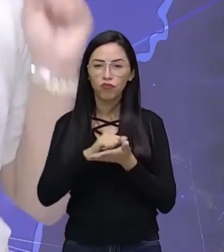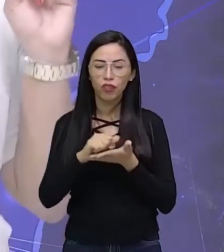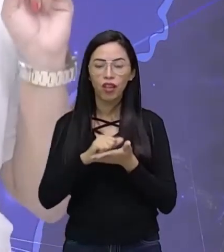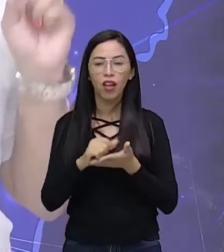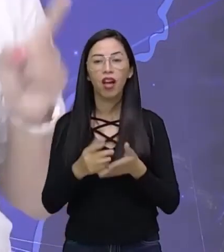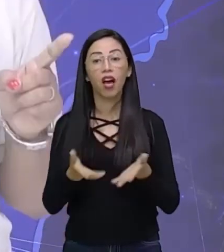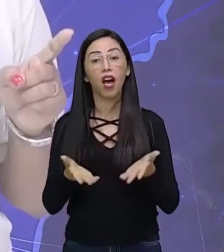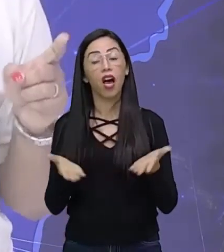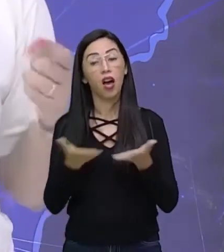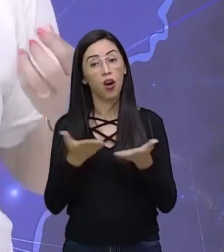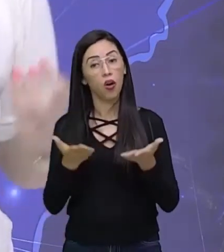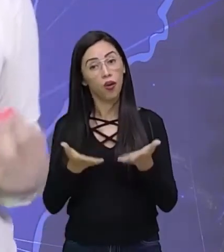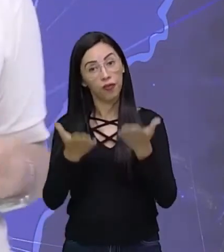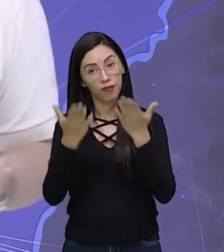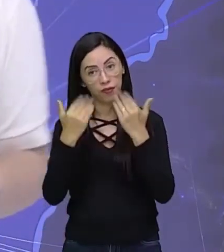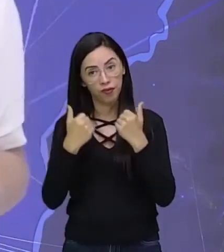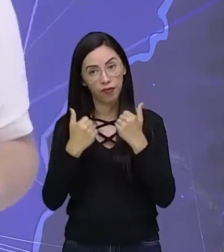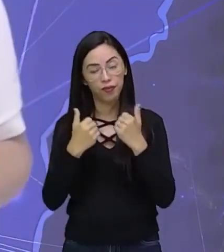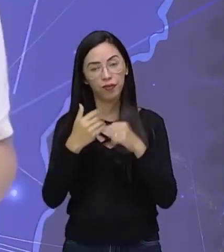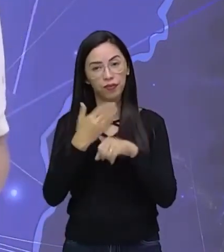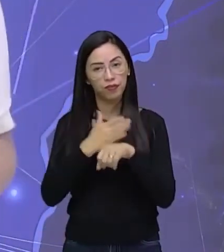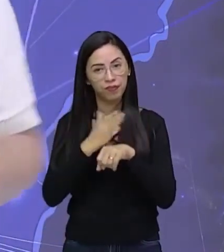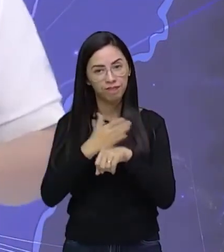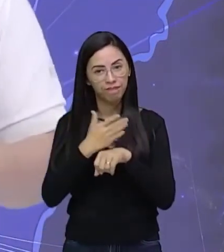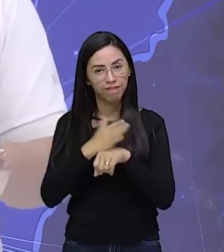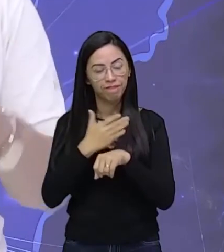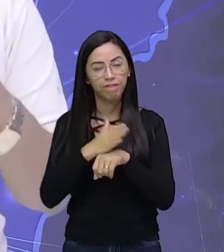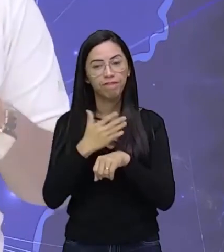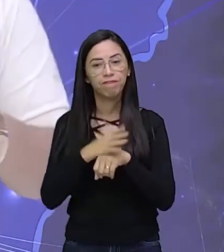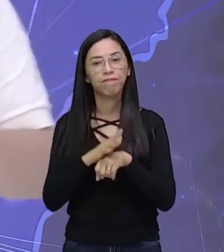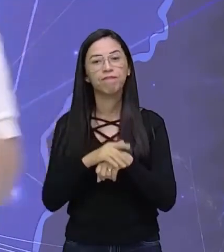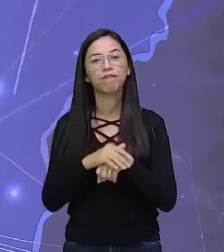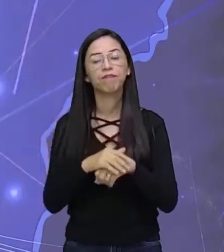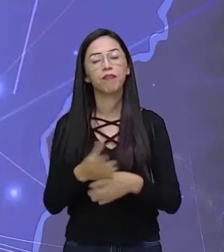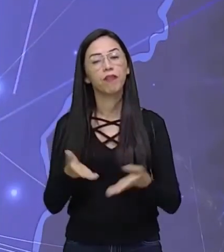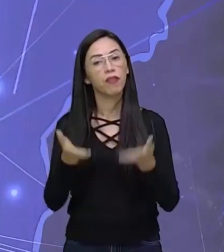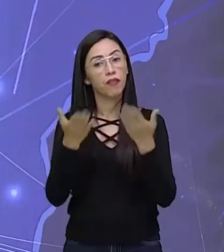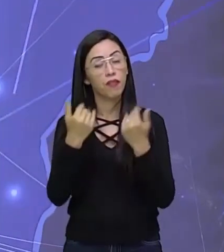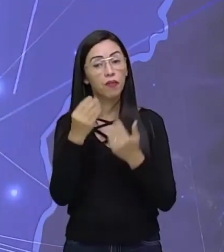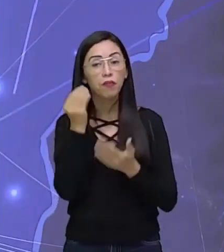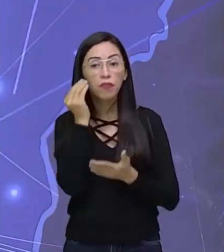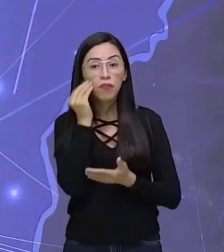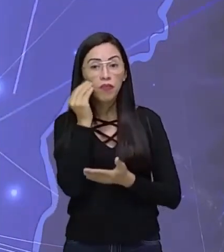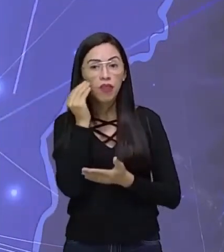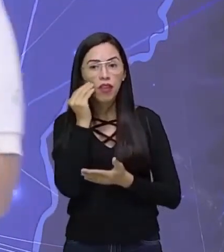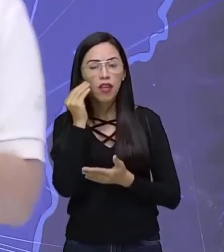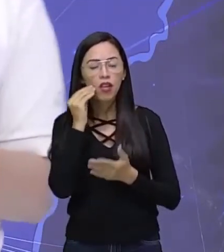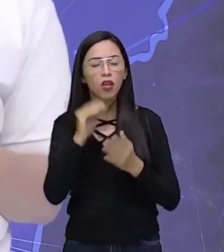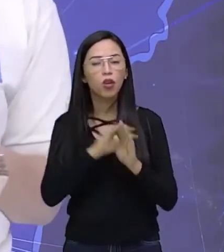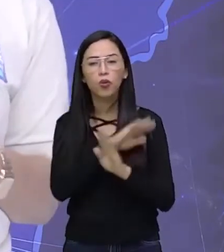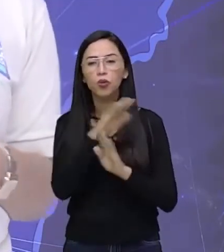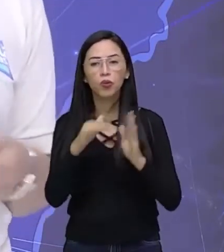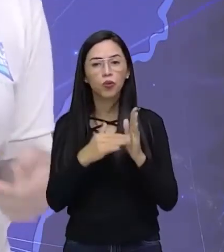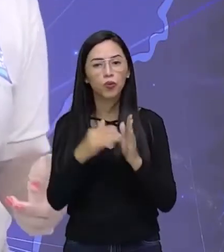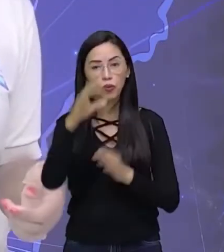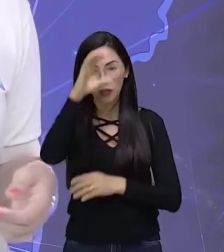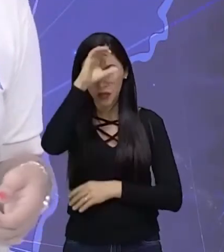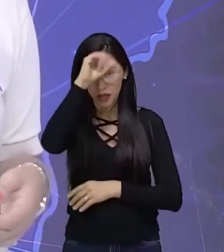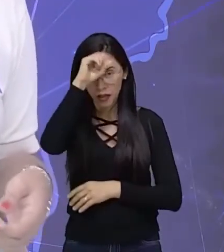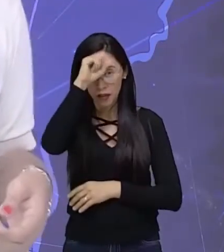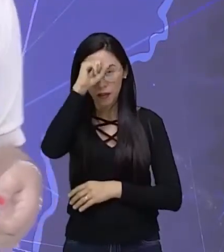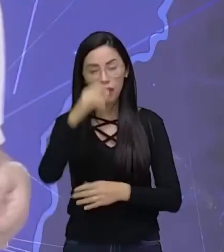mais suco. Então, nós vamos agora exercitar. Vamos lá, peguem as canetas de vocês,